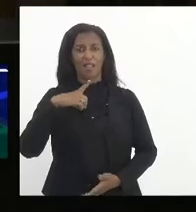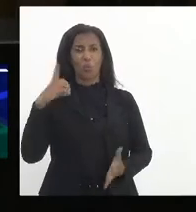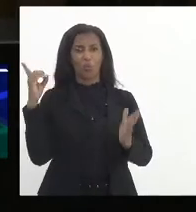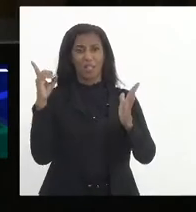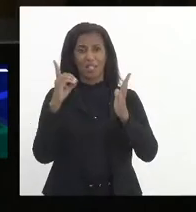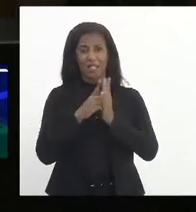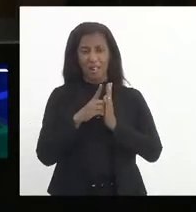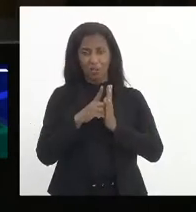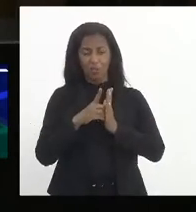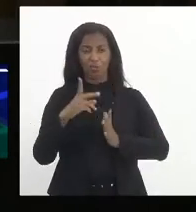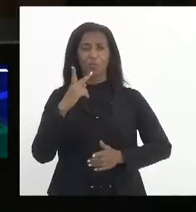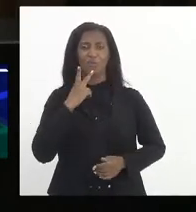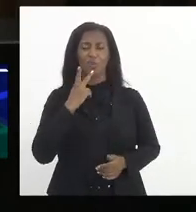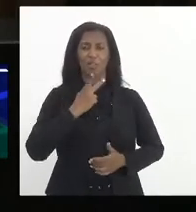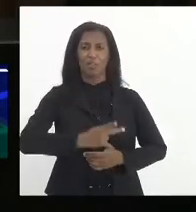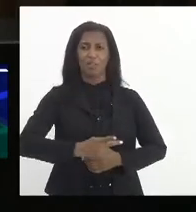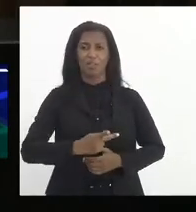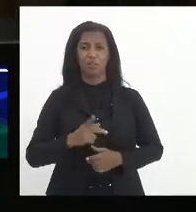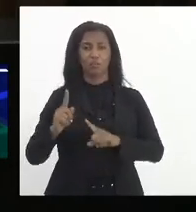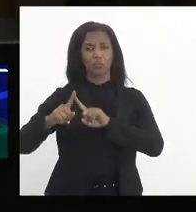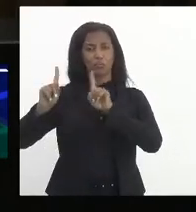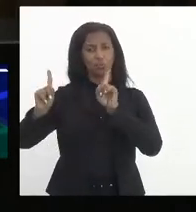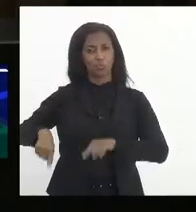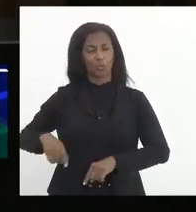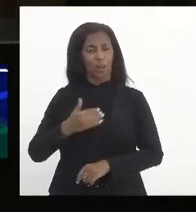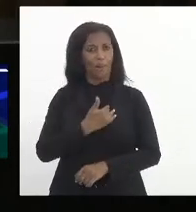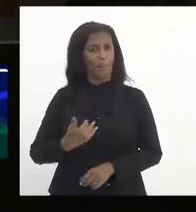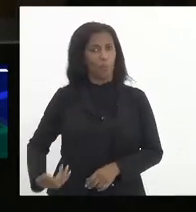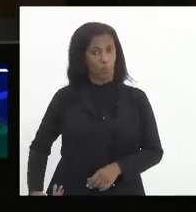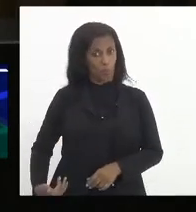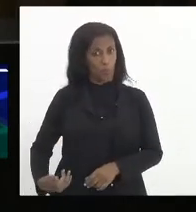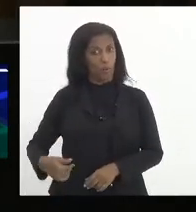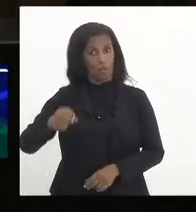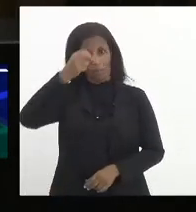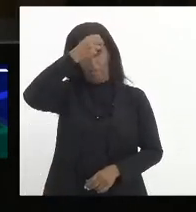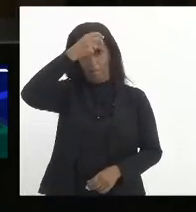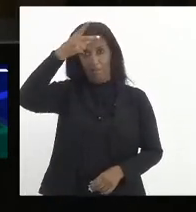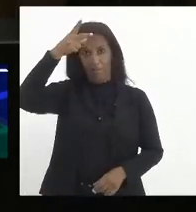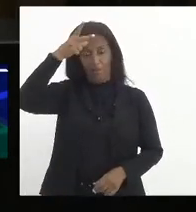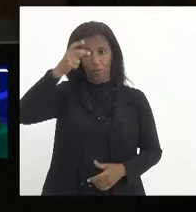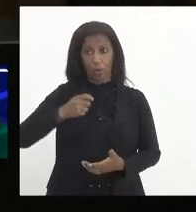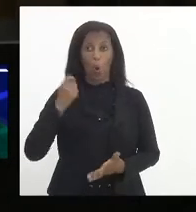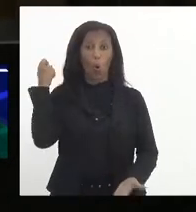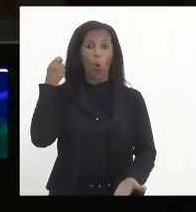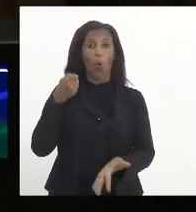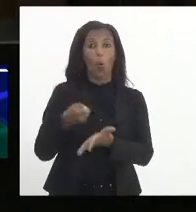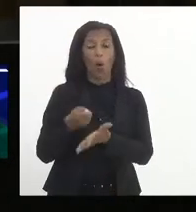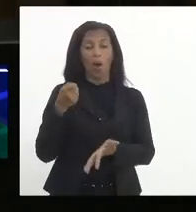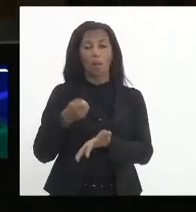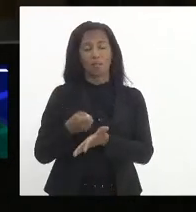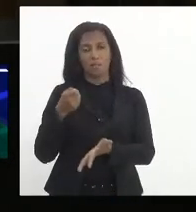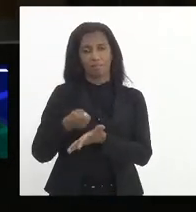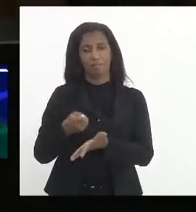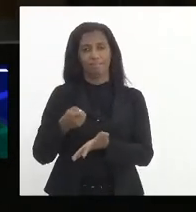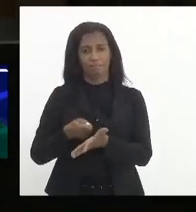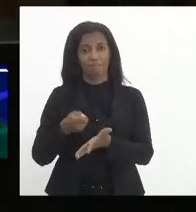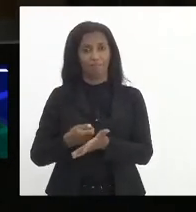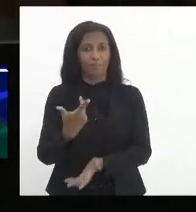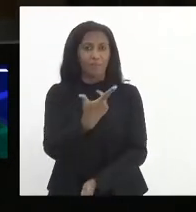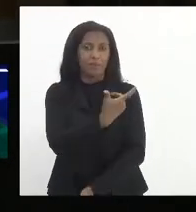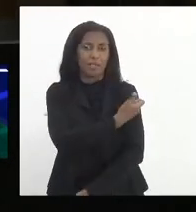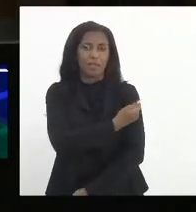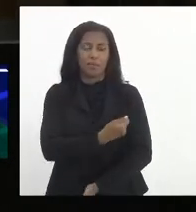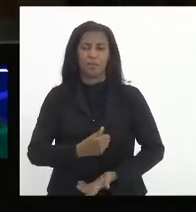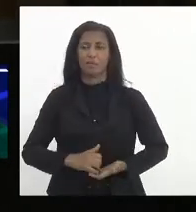decreto dizendo que os funcionários públicos do município estão obrigados a se